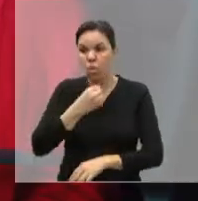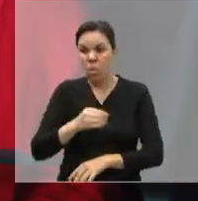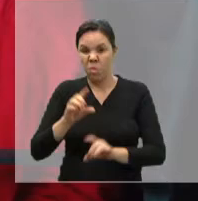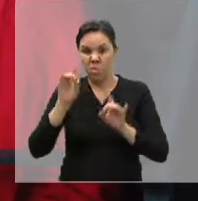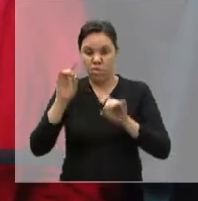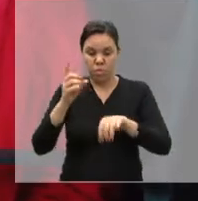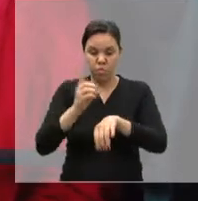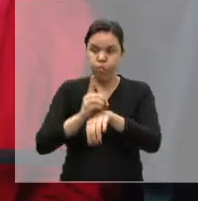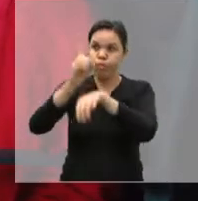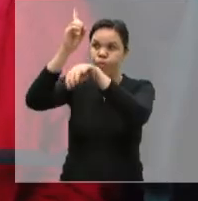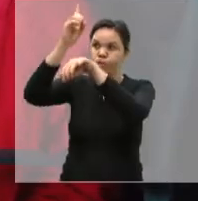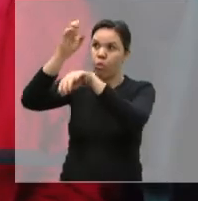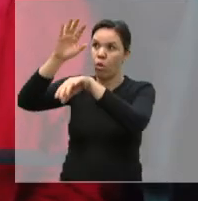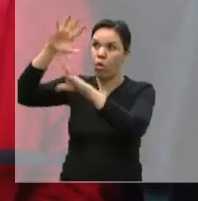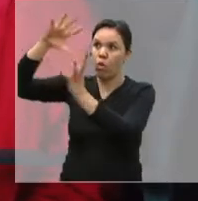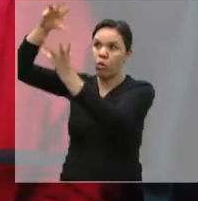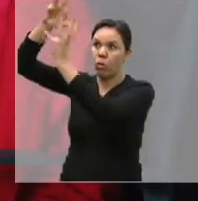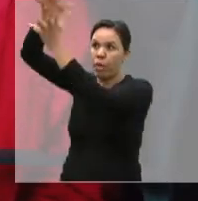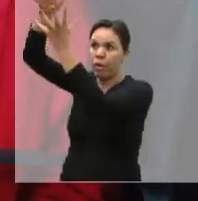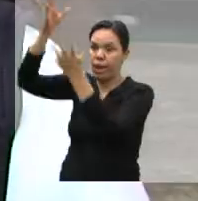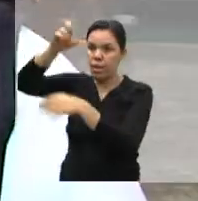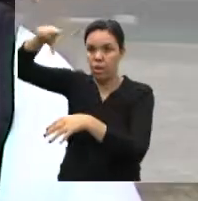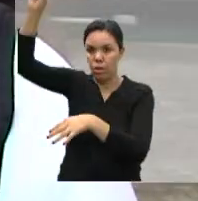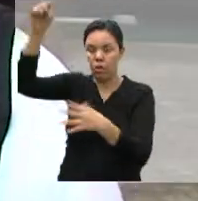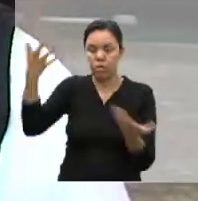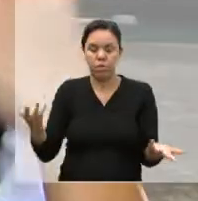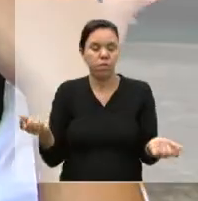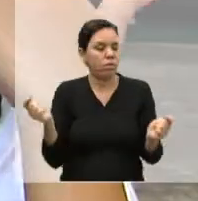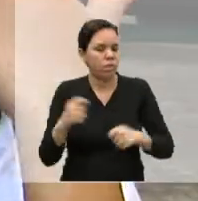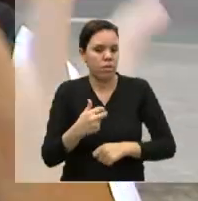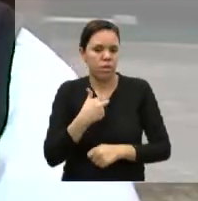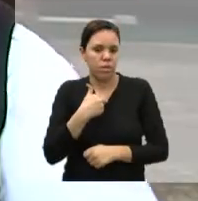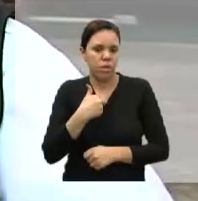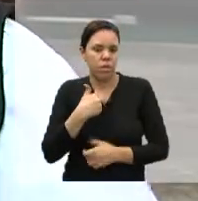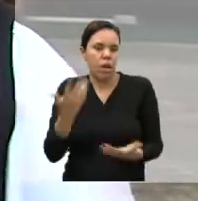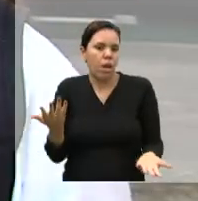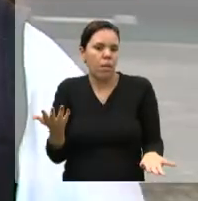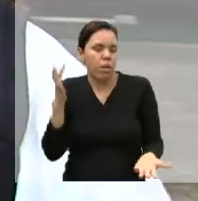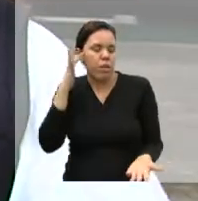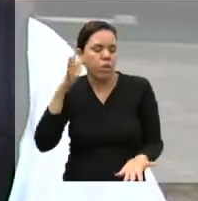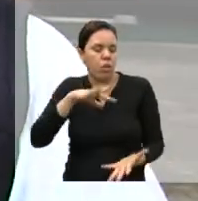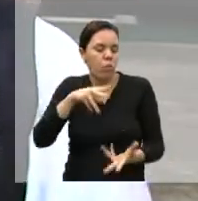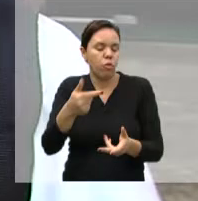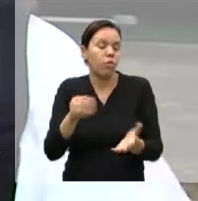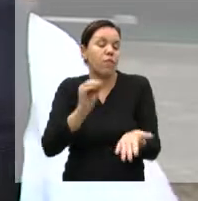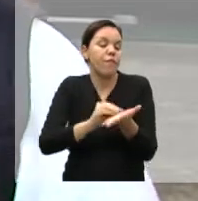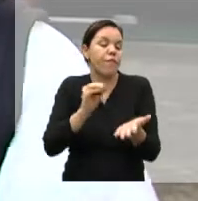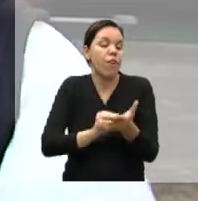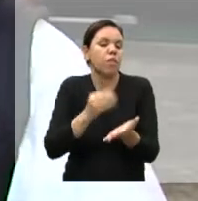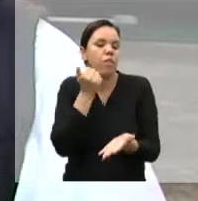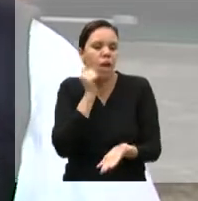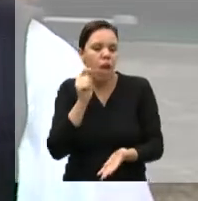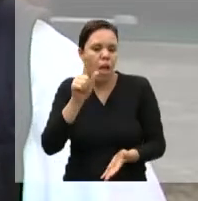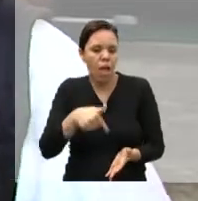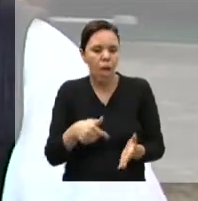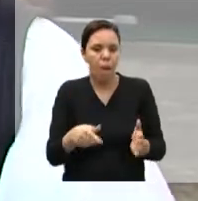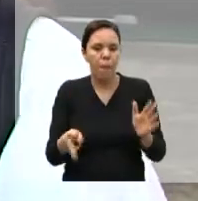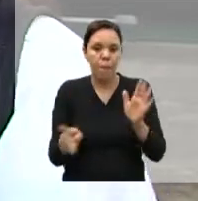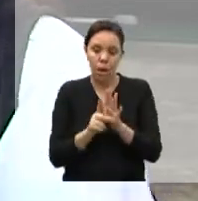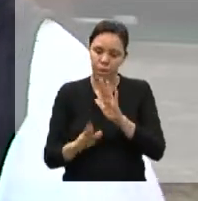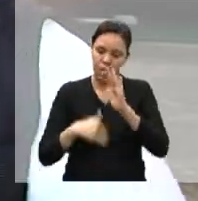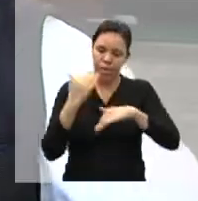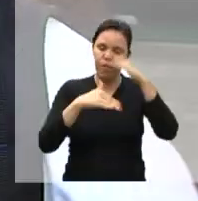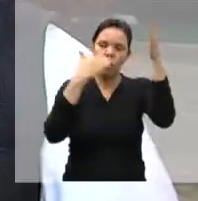dá para imaginar o mundo de hoje sem ela. Ciência é uma das, evolução humana, né? A evolução humana foi na base da